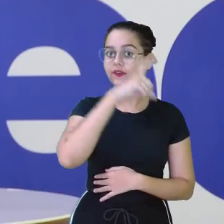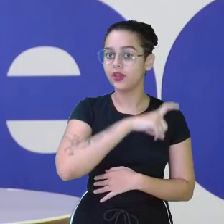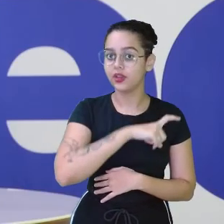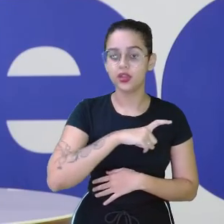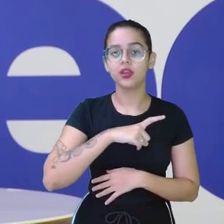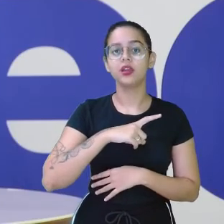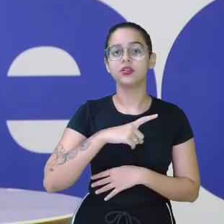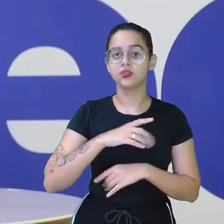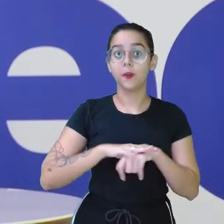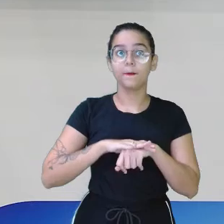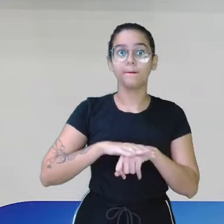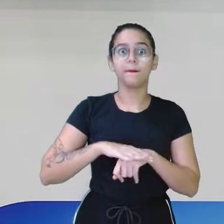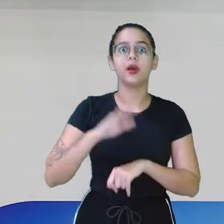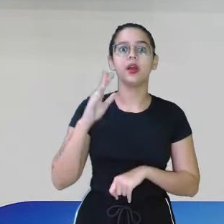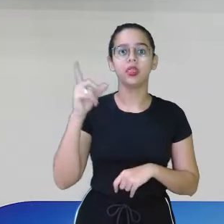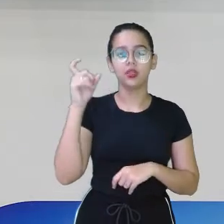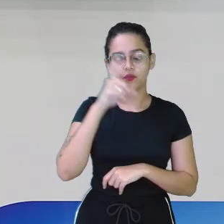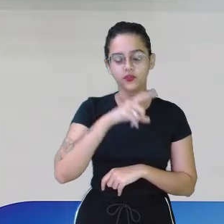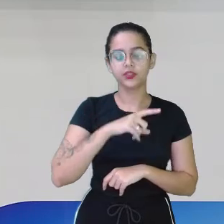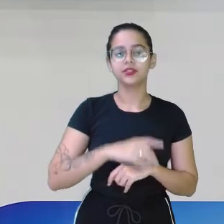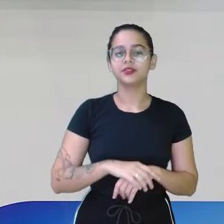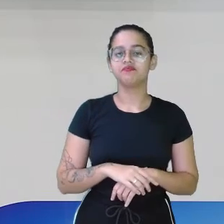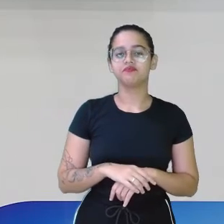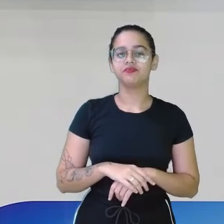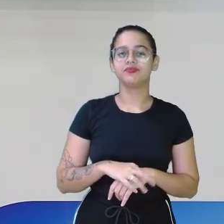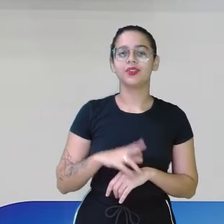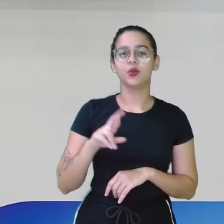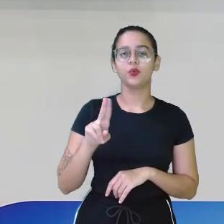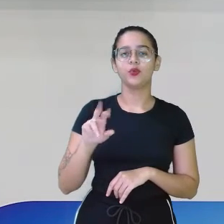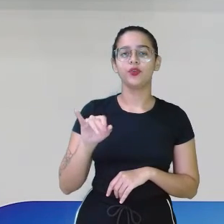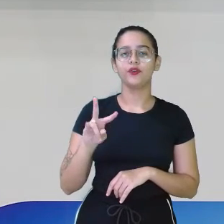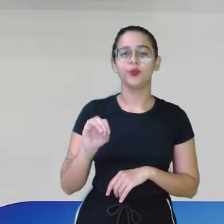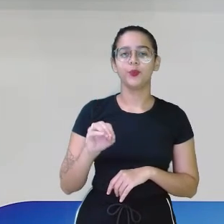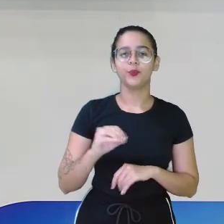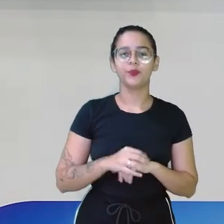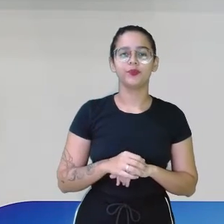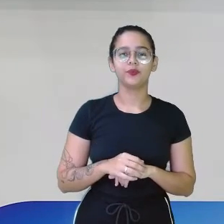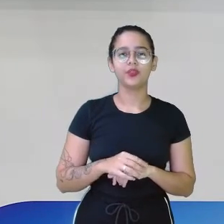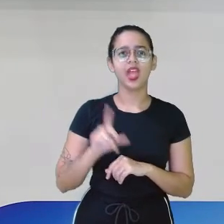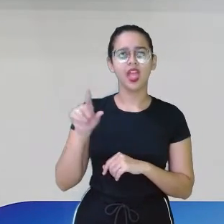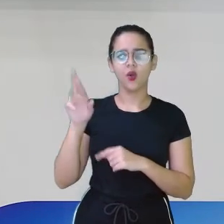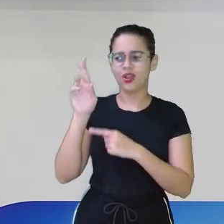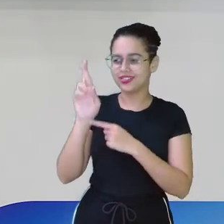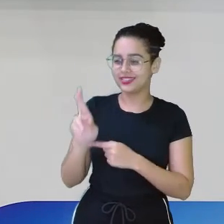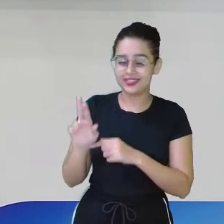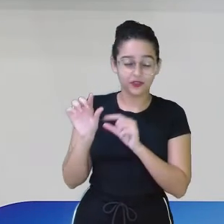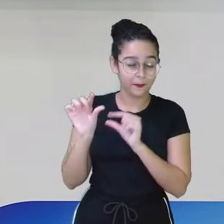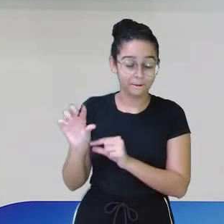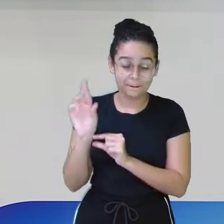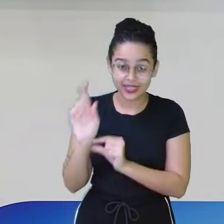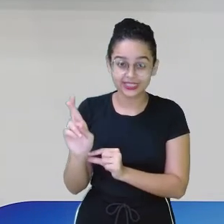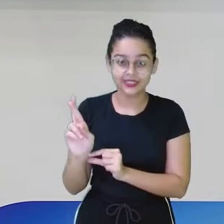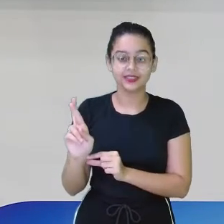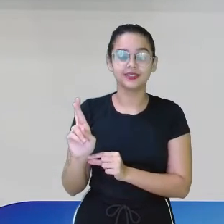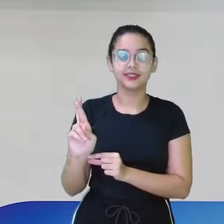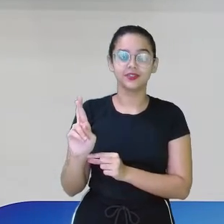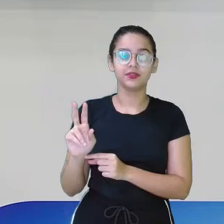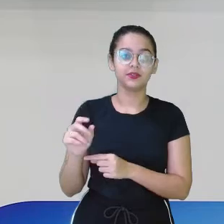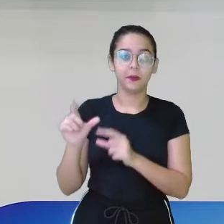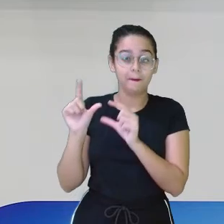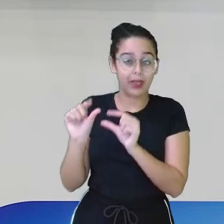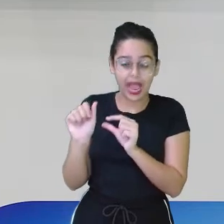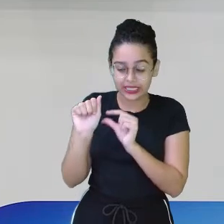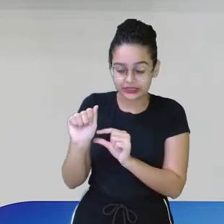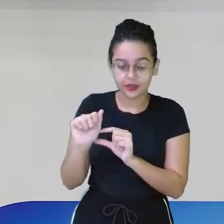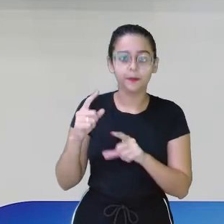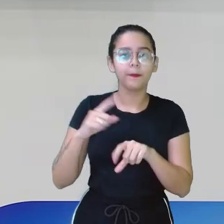encontrar. é mais difícil ainda, hein? Então, ruivo é um recessivo bem recessivo, né? Porque é mais difícil